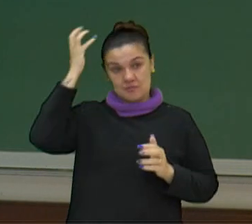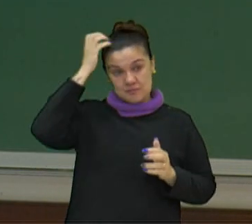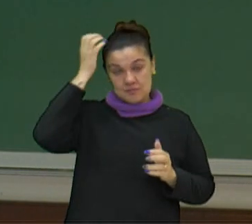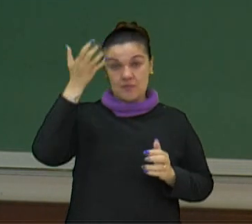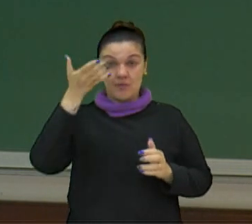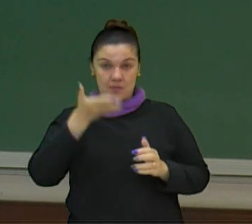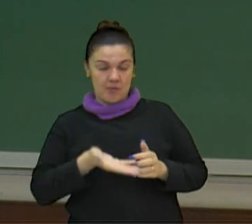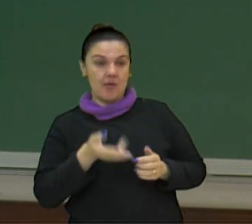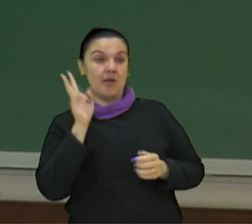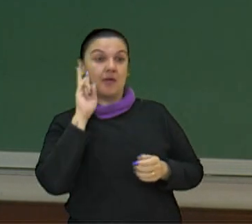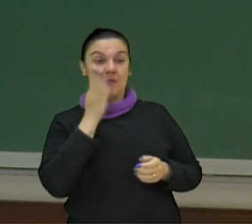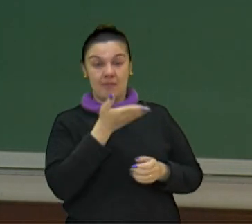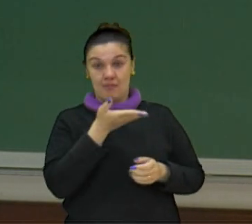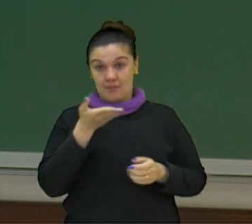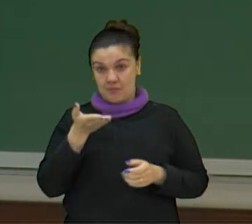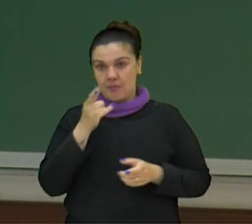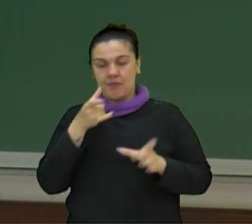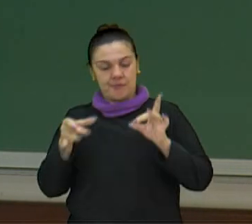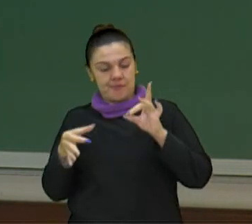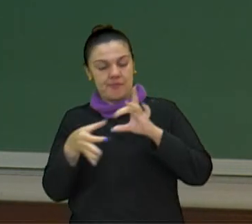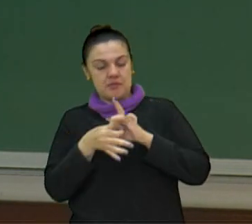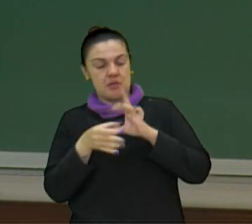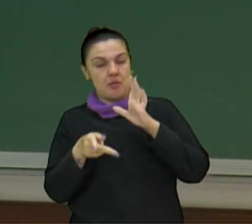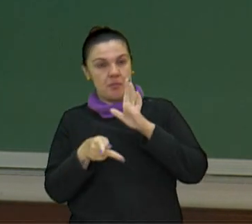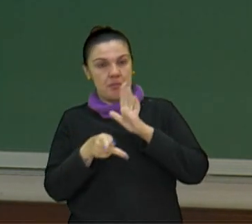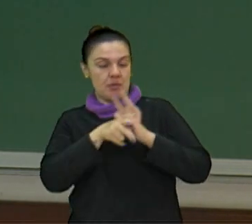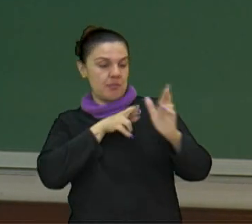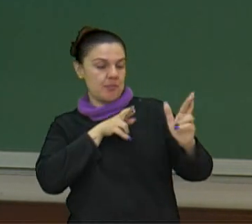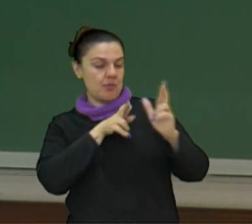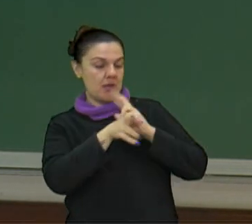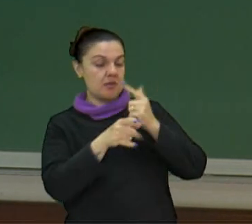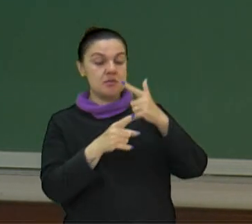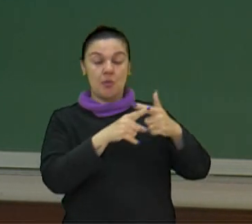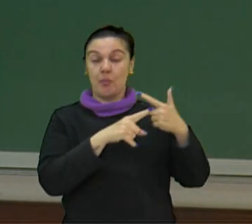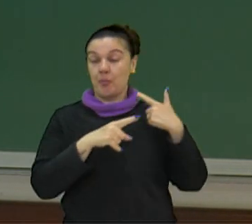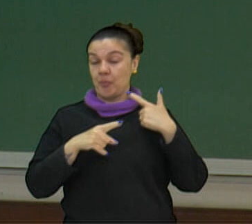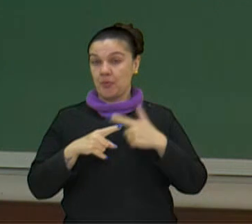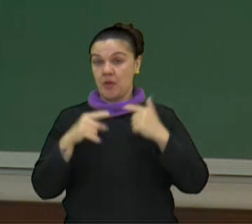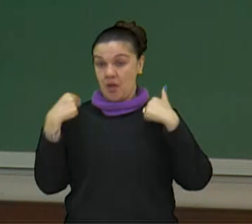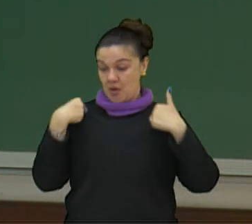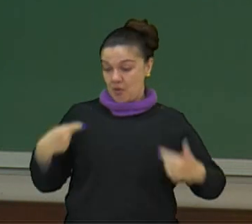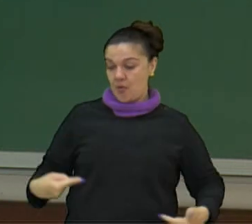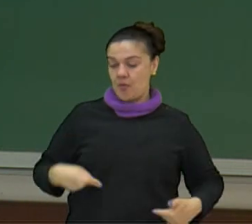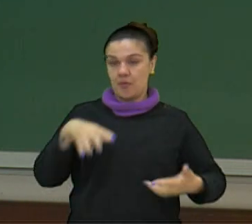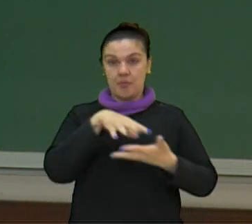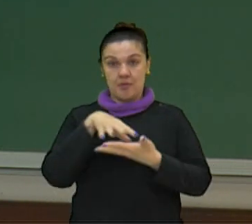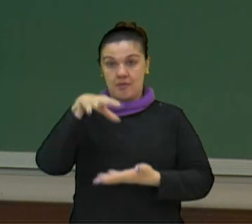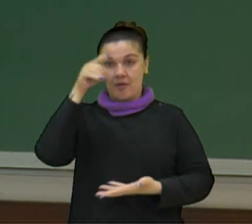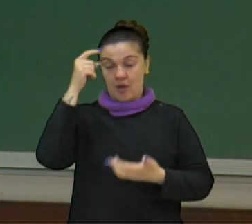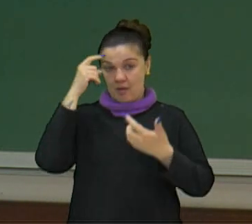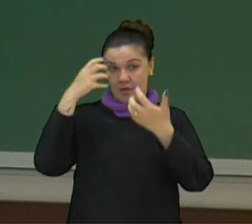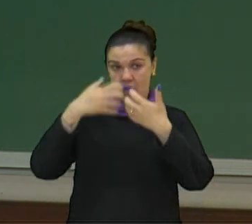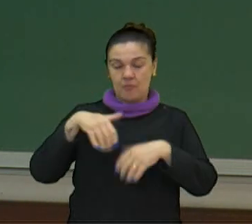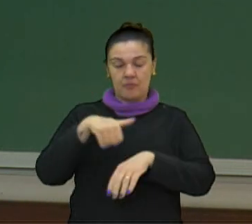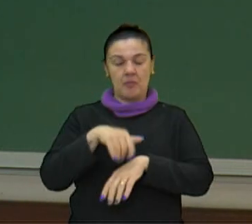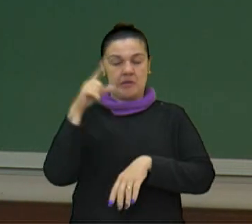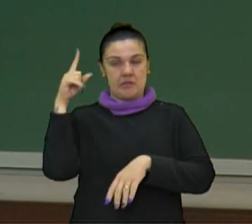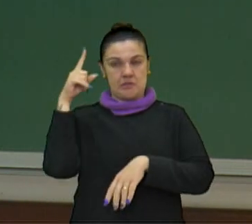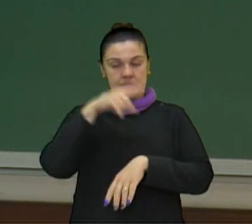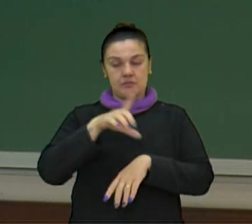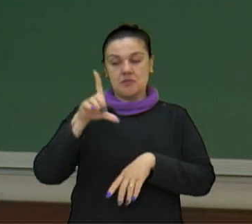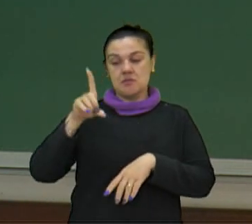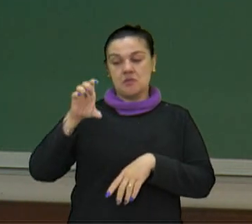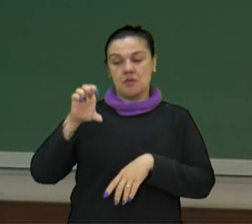lá. Lembremos que estabelecer a relação causal entre corpo e alma foi o maior desafio da filosofia de Descartes. Então, o